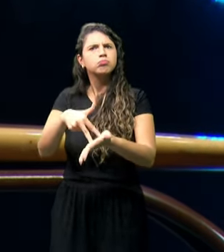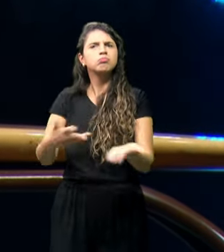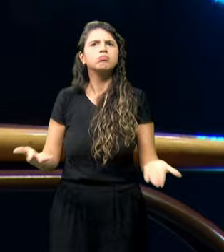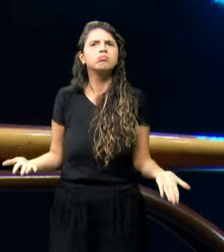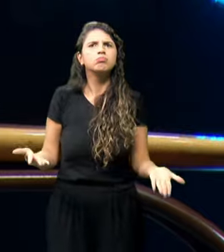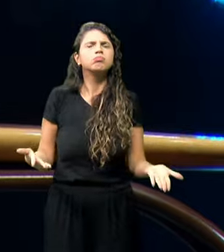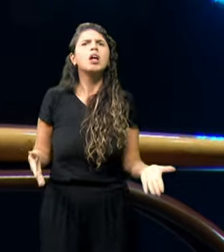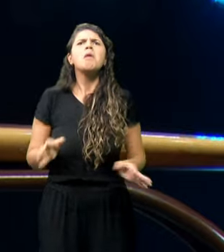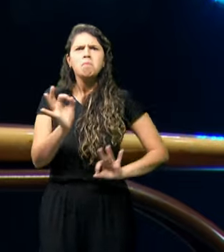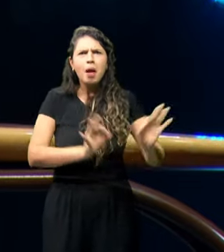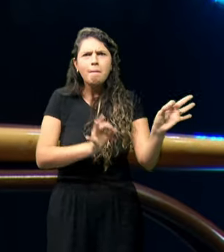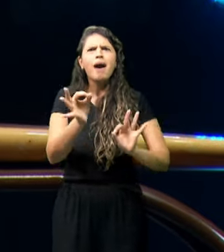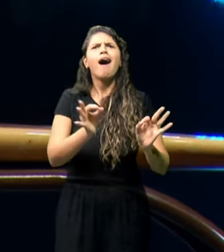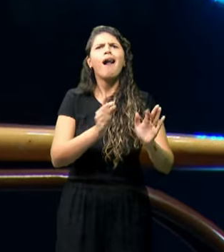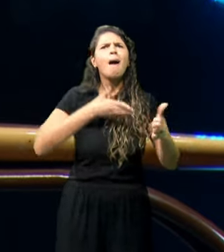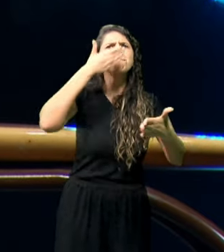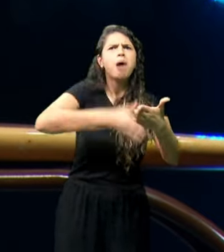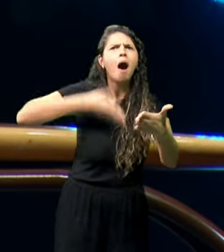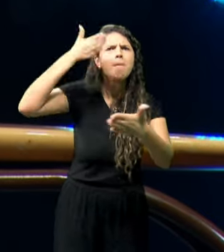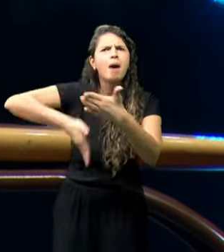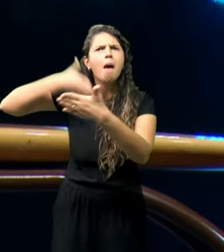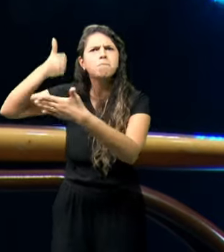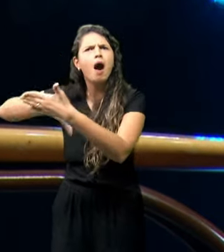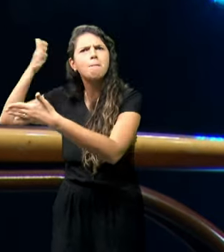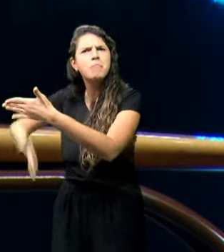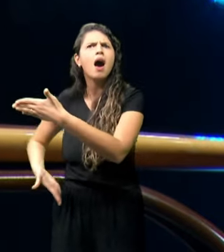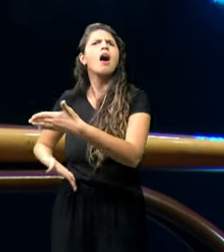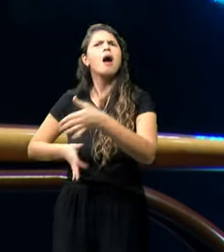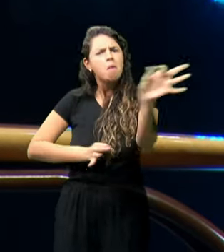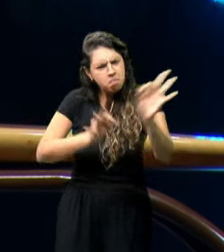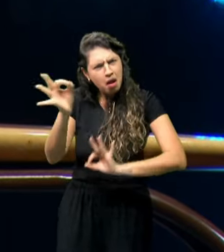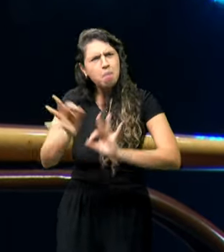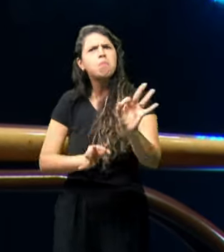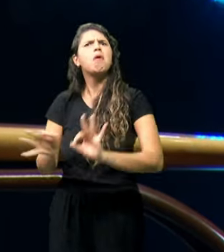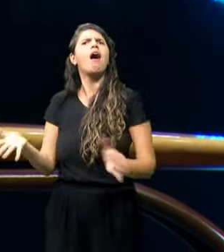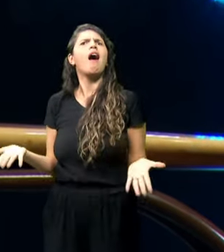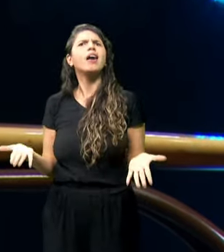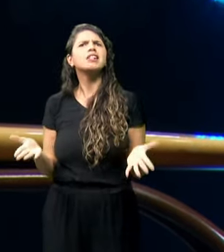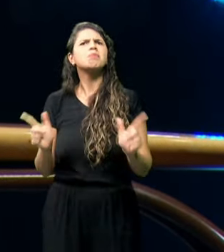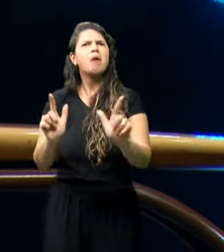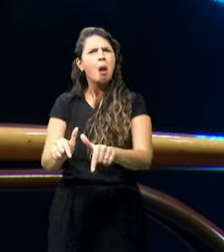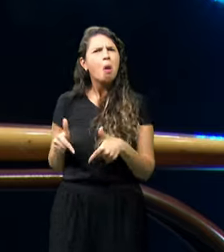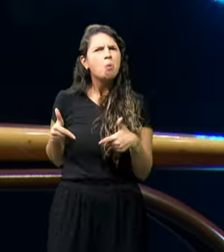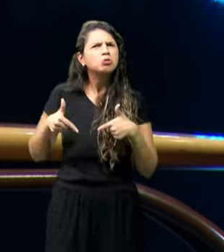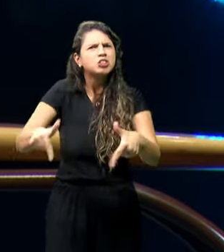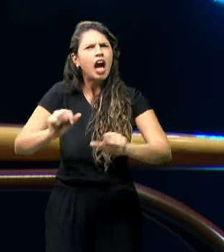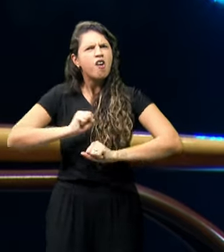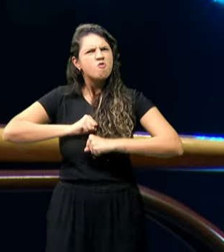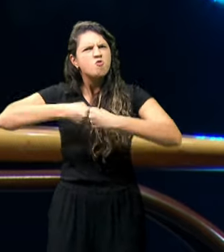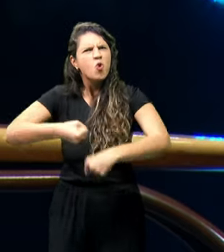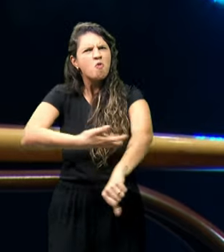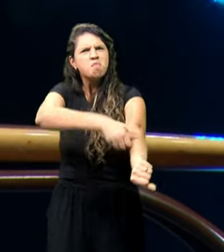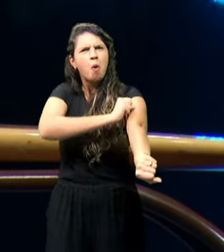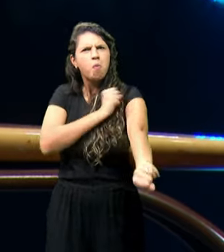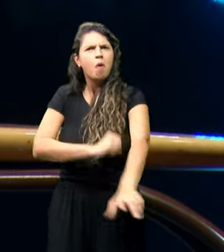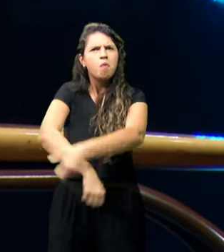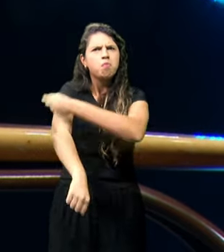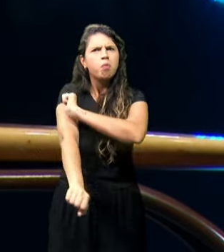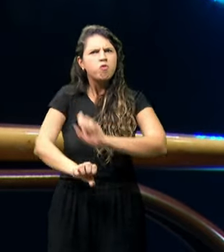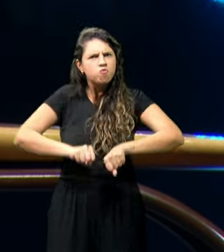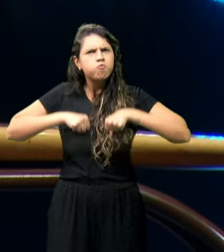Prepare-se para impedimento. Prepare-se para lutar. Prepare-se para esforço, o emprego de energia acima do